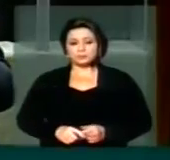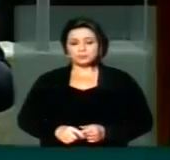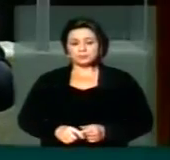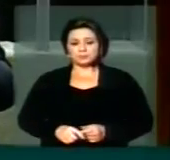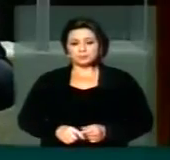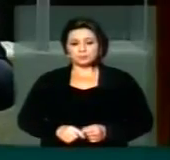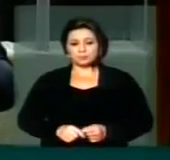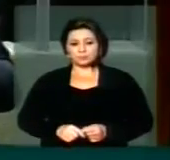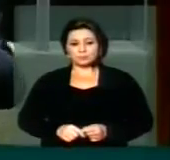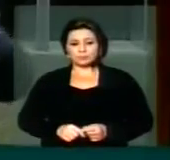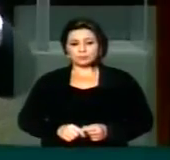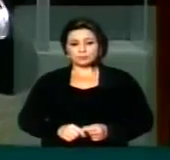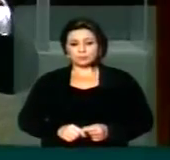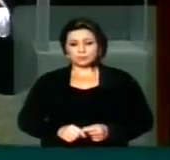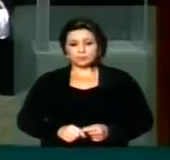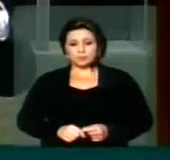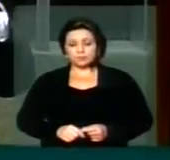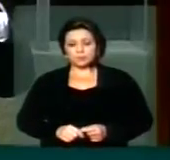cifra,